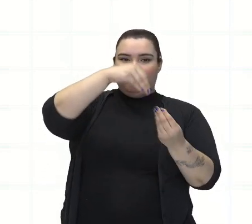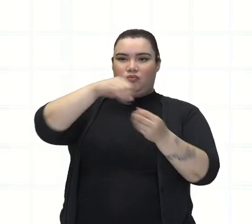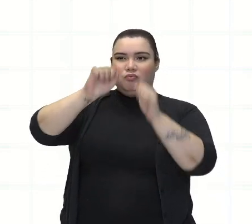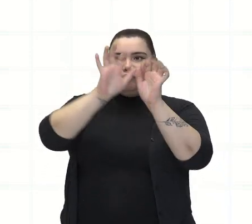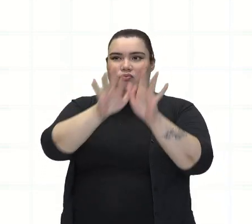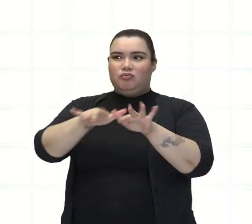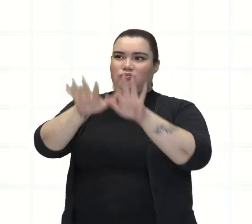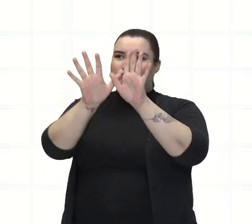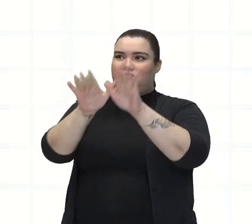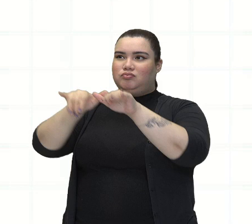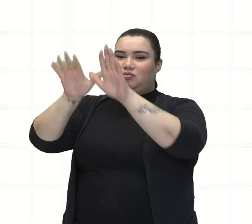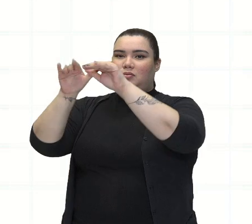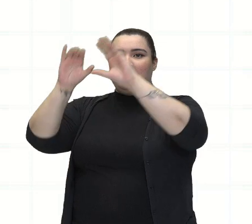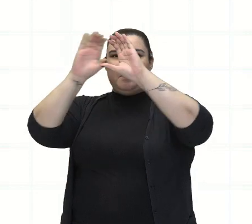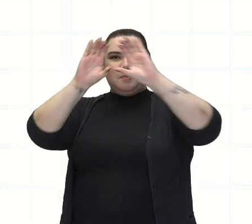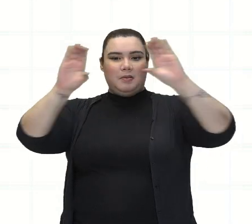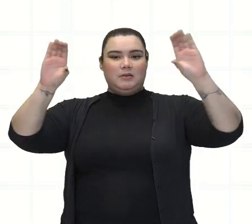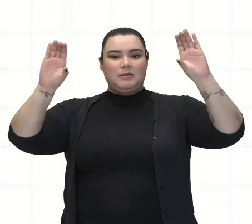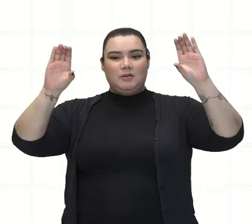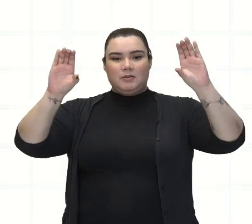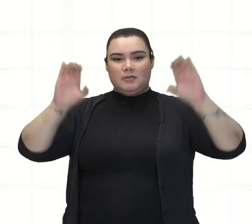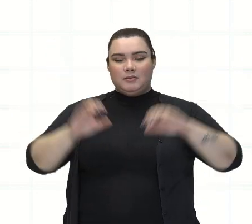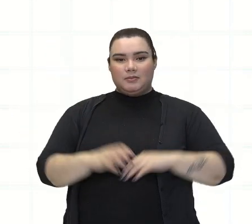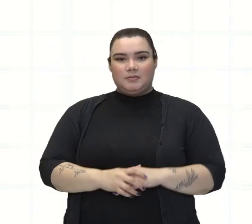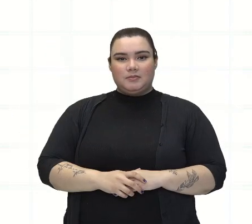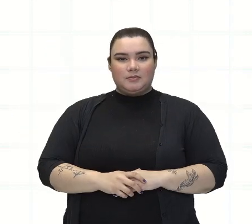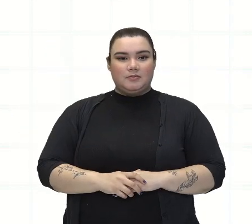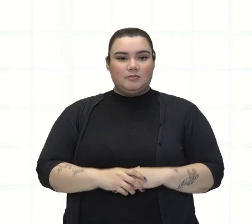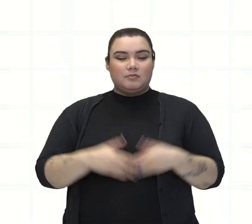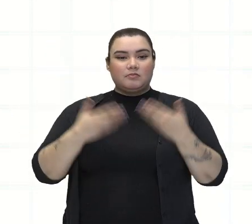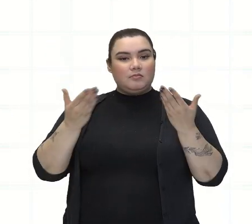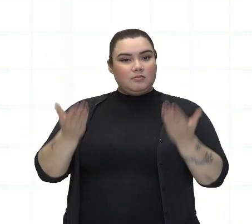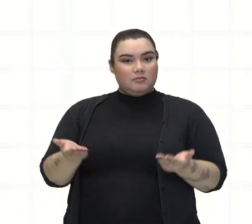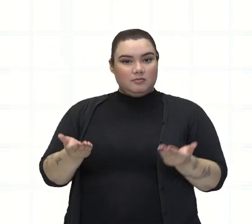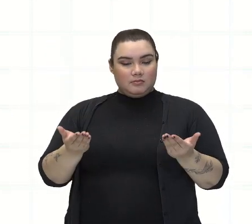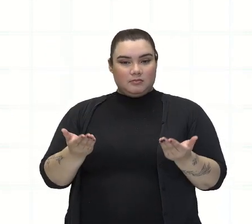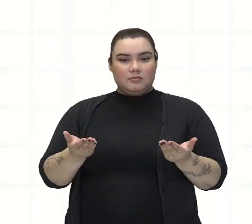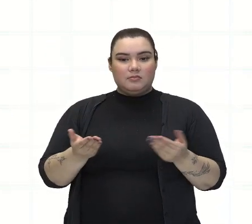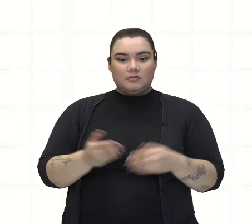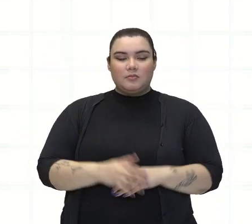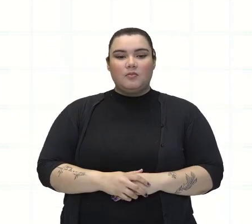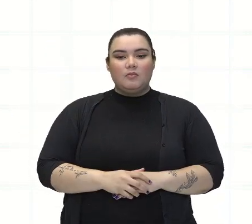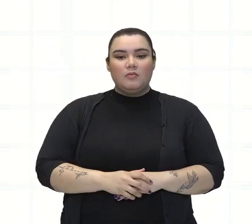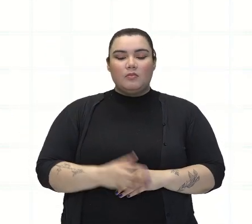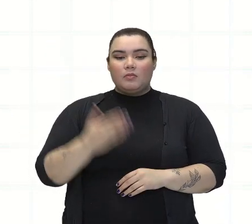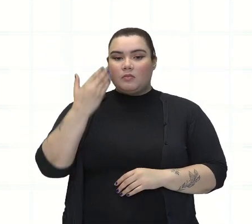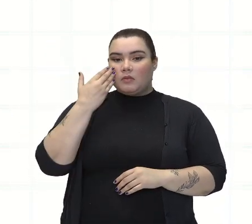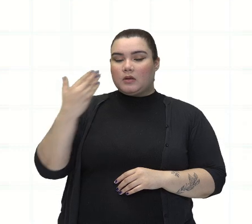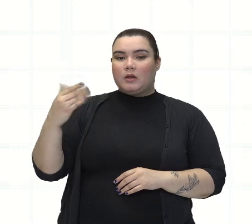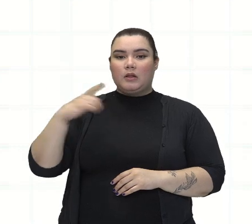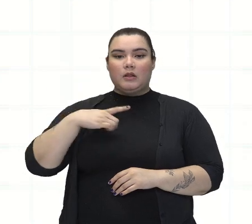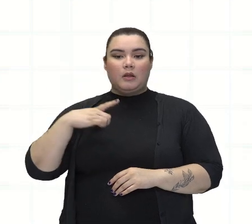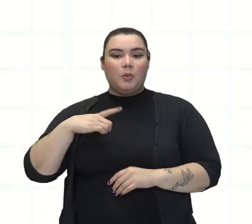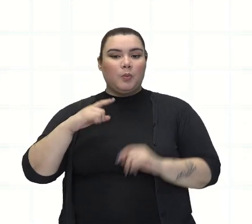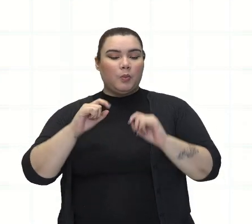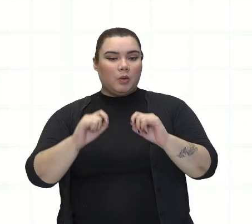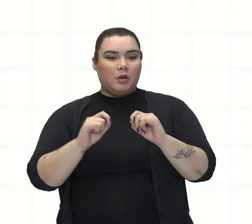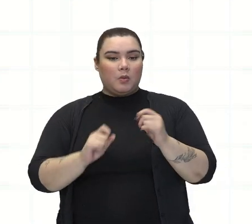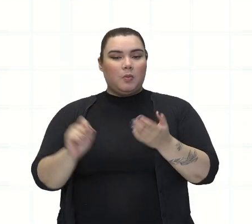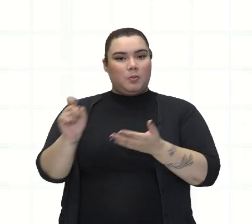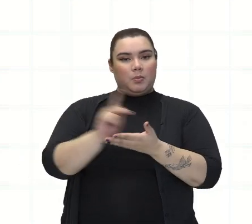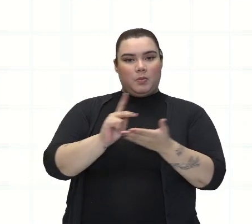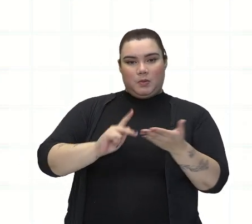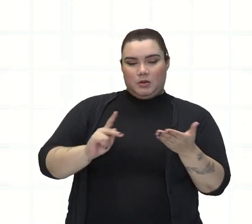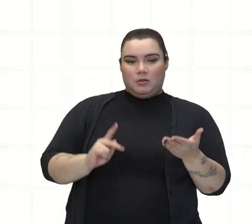o céu dos passarinhos. Então, turma, aqui nós temos uma voz